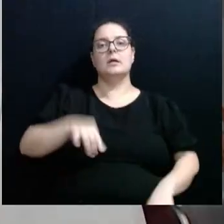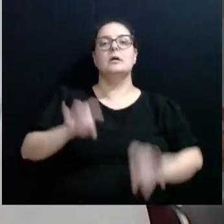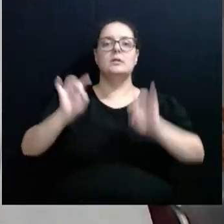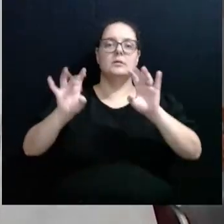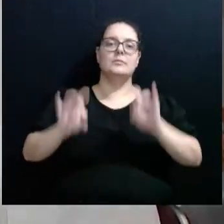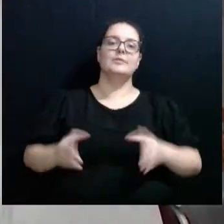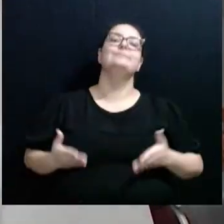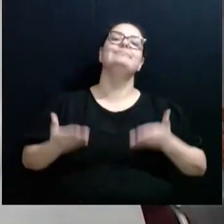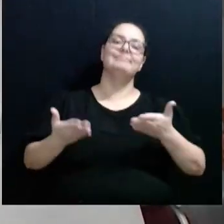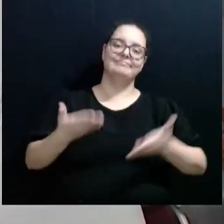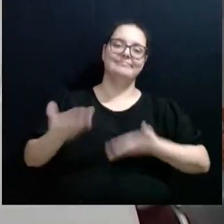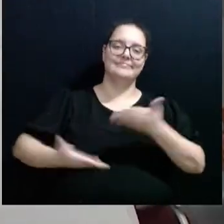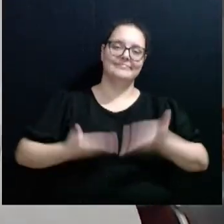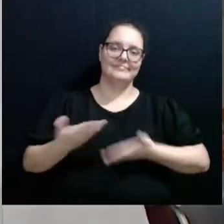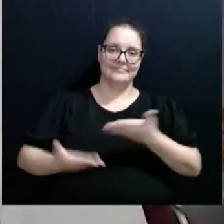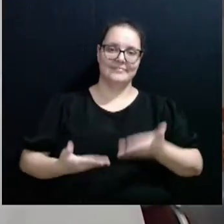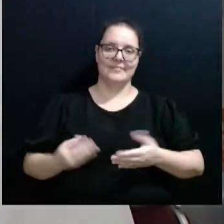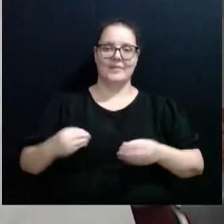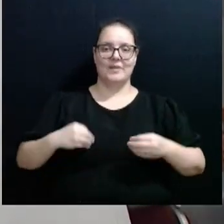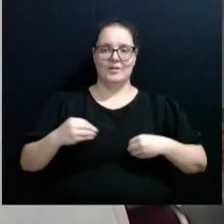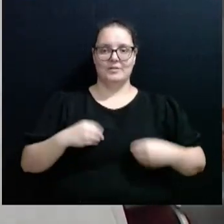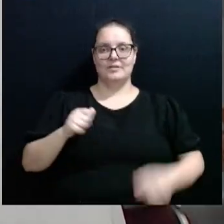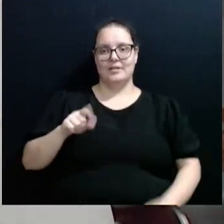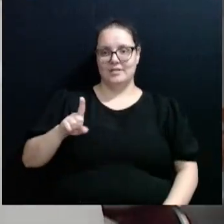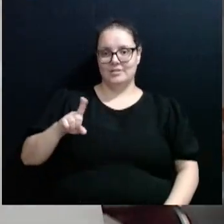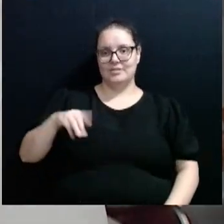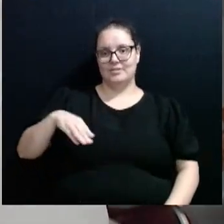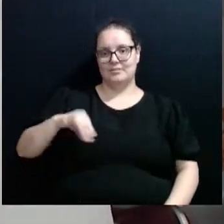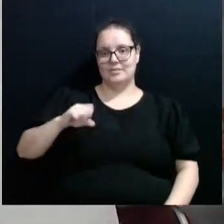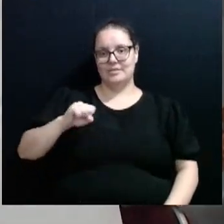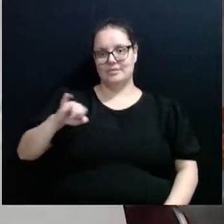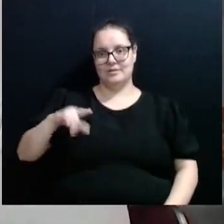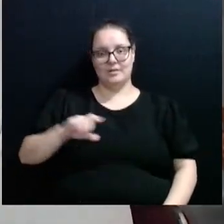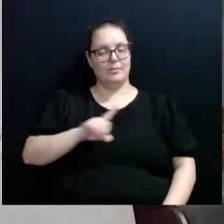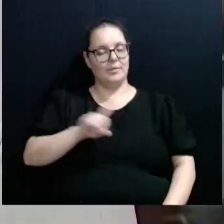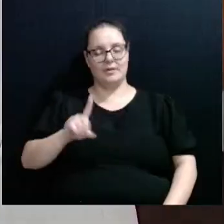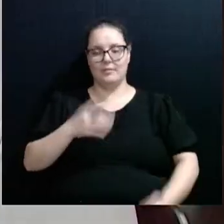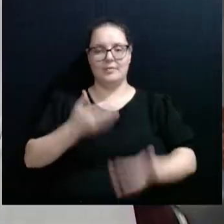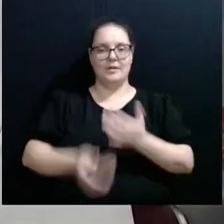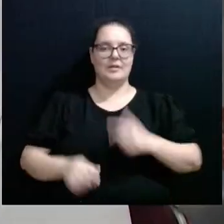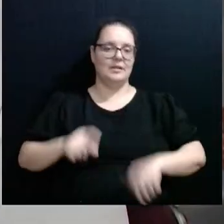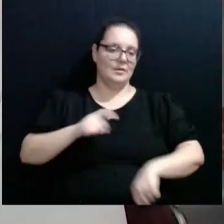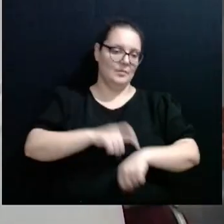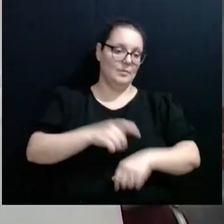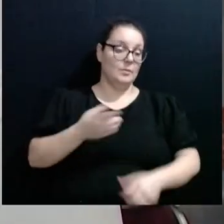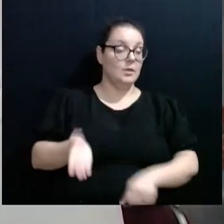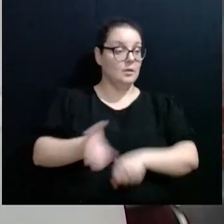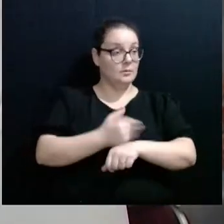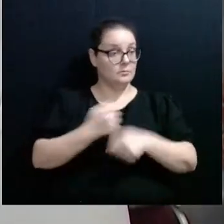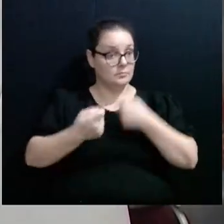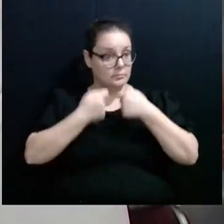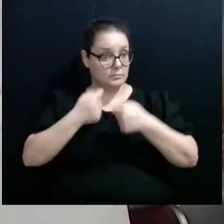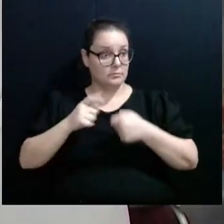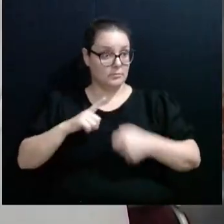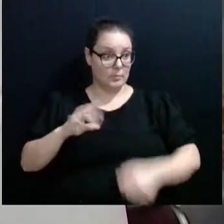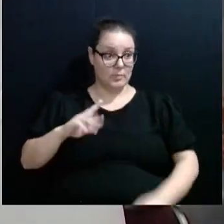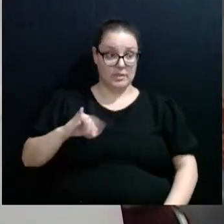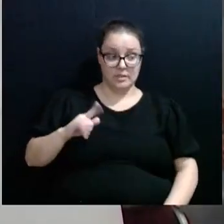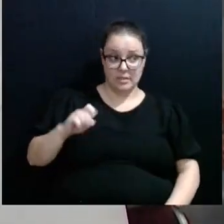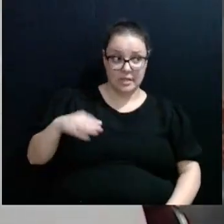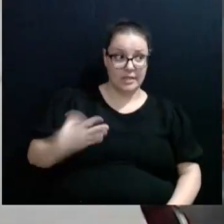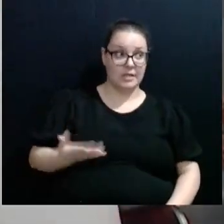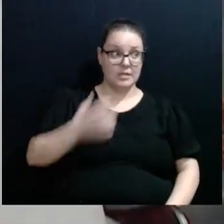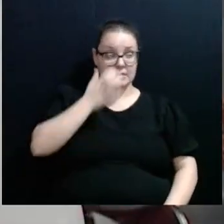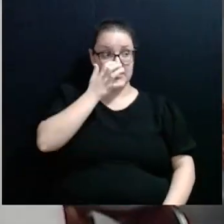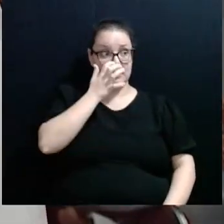serviço do exame admissional para não perder tempo. E antes das entrevistas, o pessoal passa por uma triagem feita pela equipe do